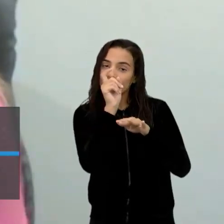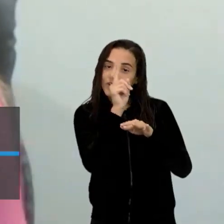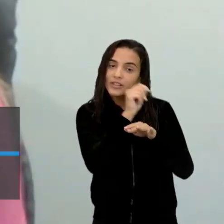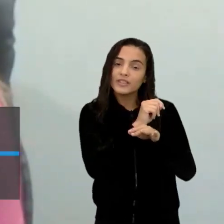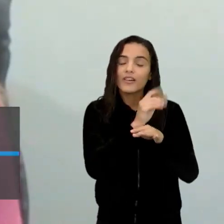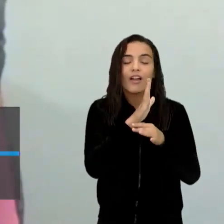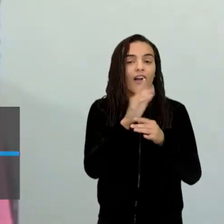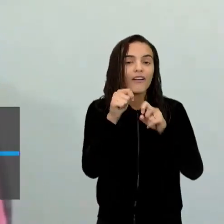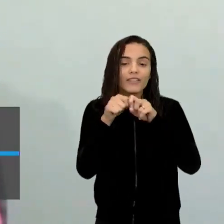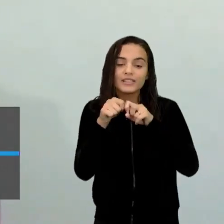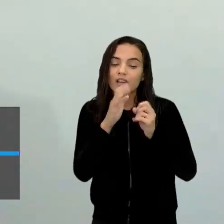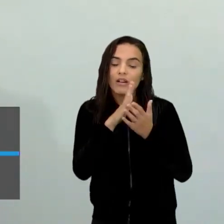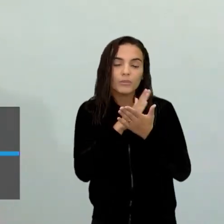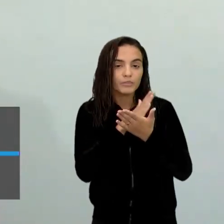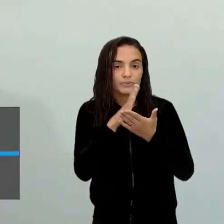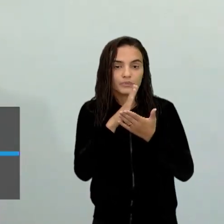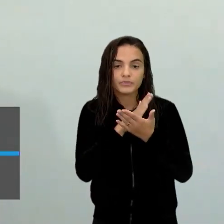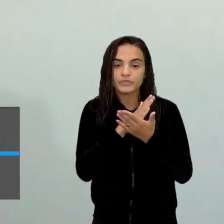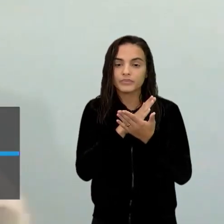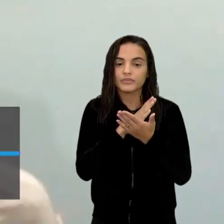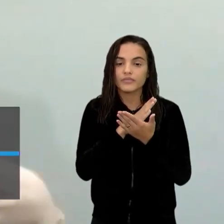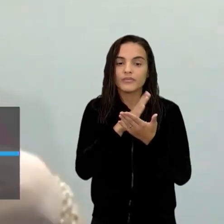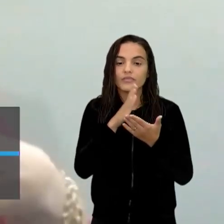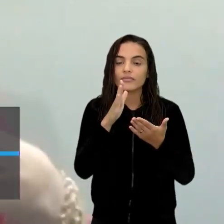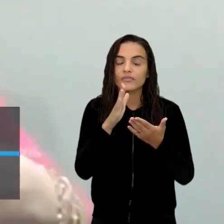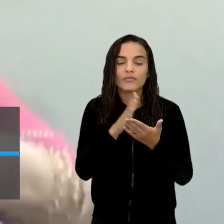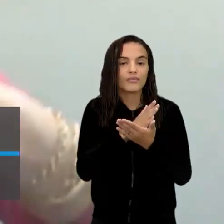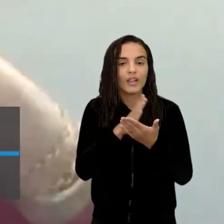fazer alguns